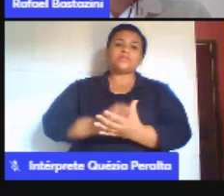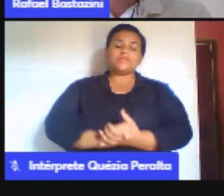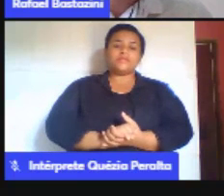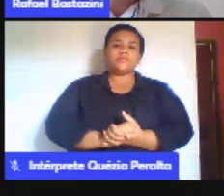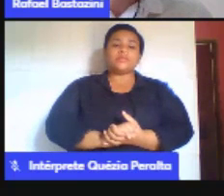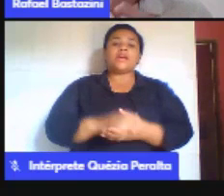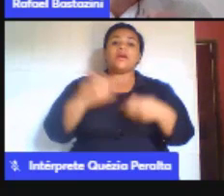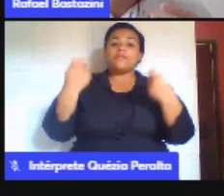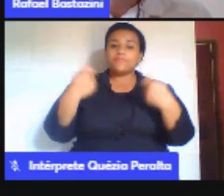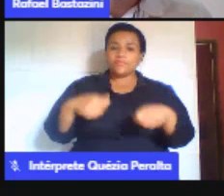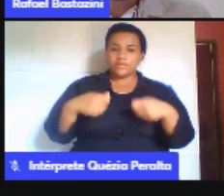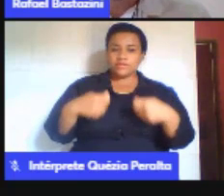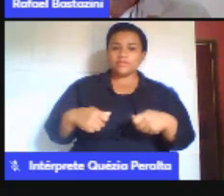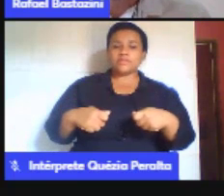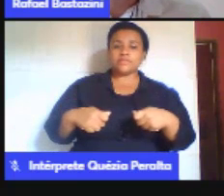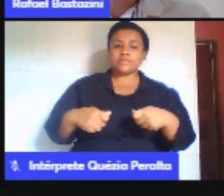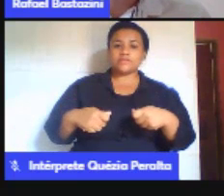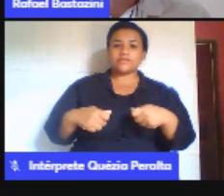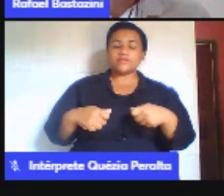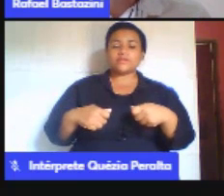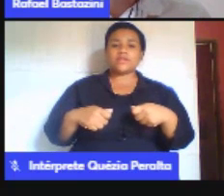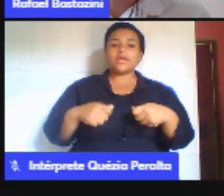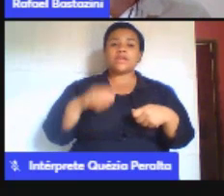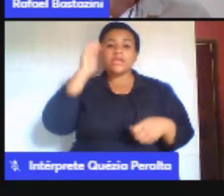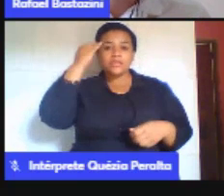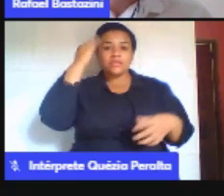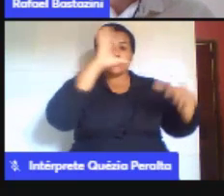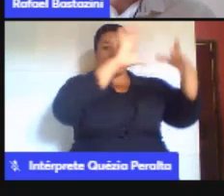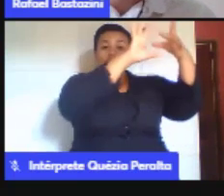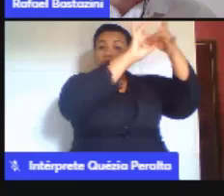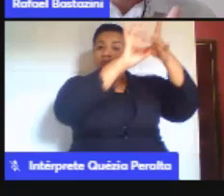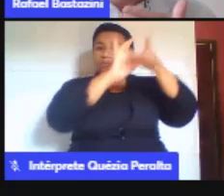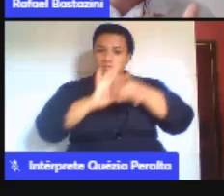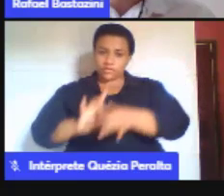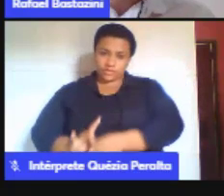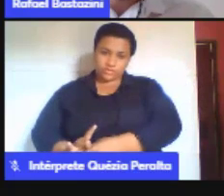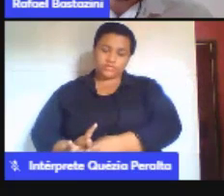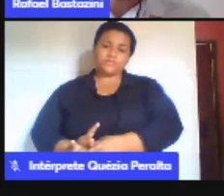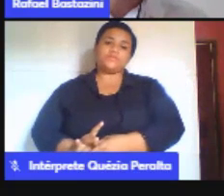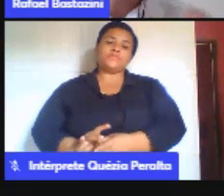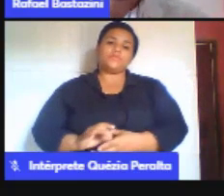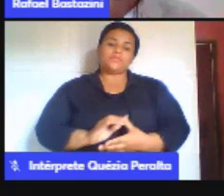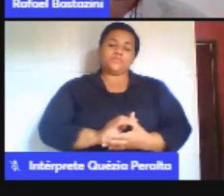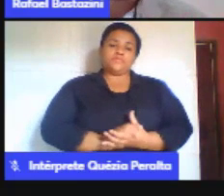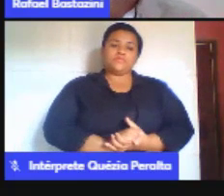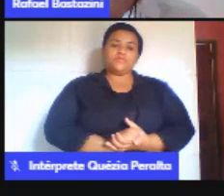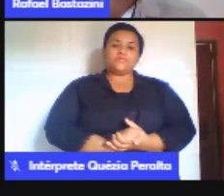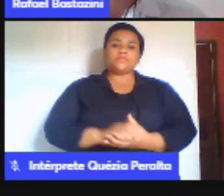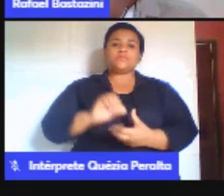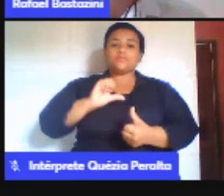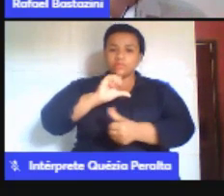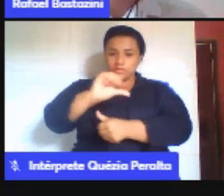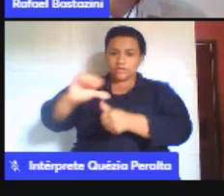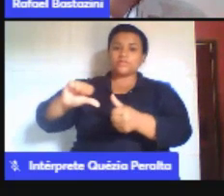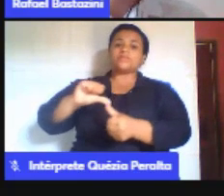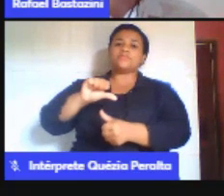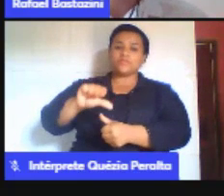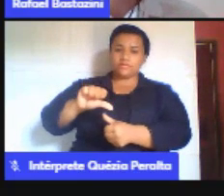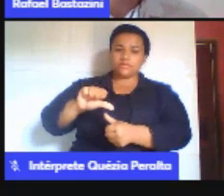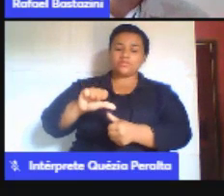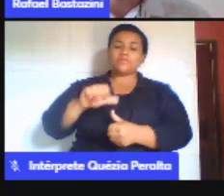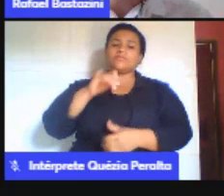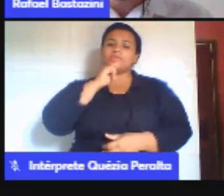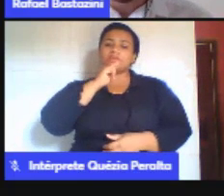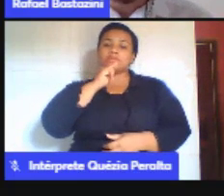necessário haver um contexto em múltiplas escalas. Porque essas mudanças, por exemplo, quando a gente pensa a